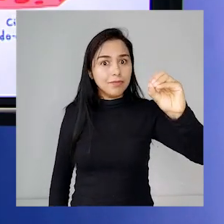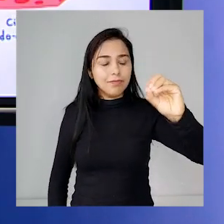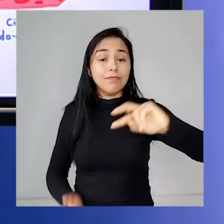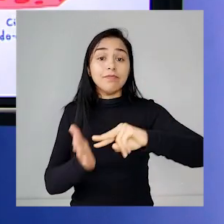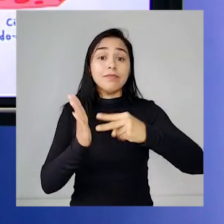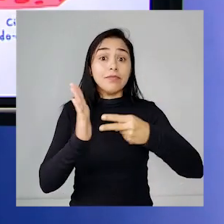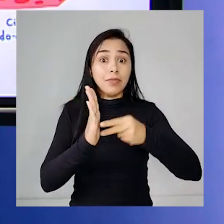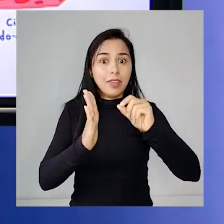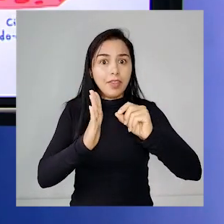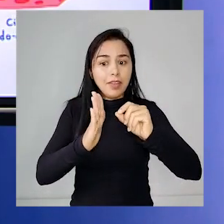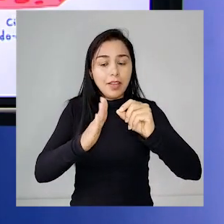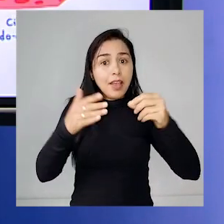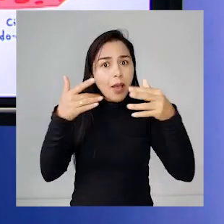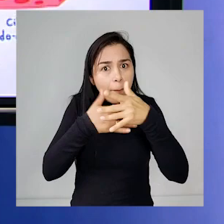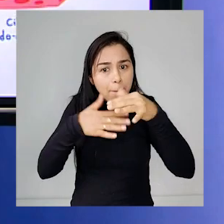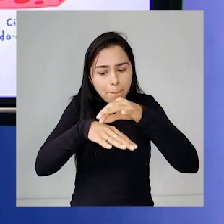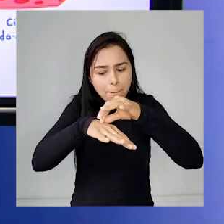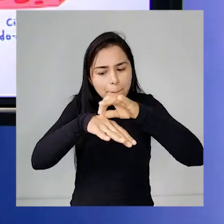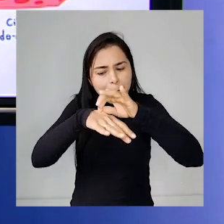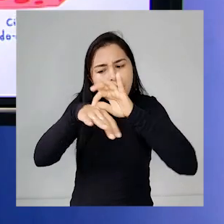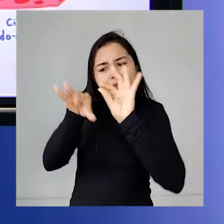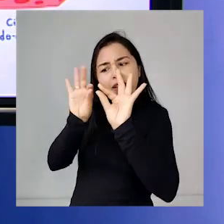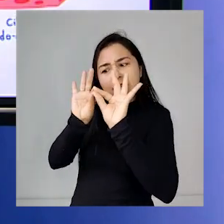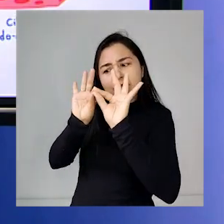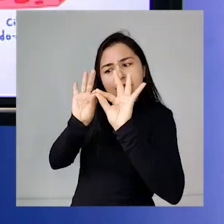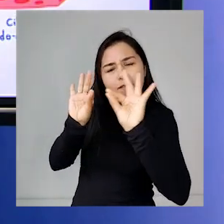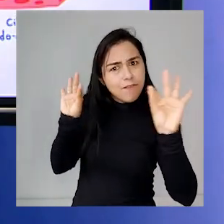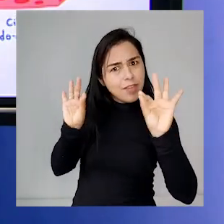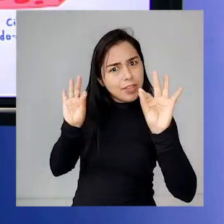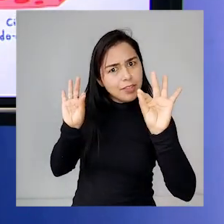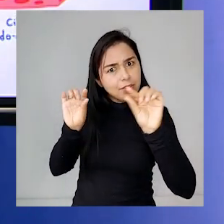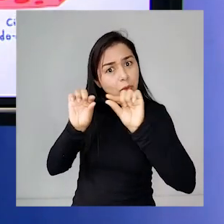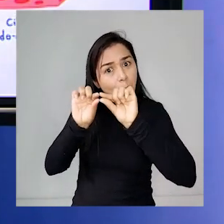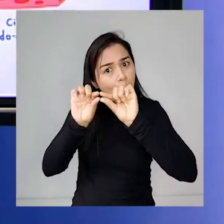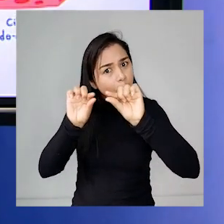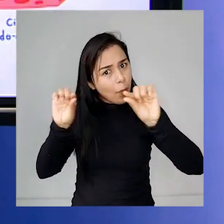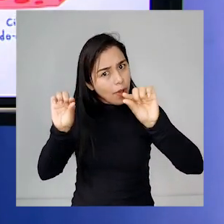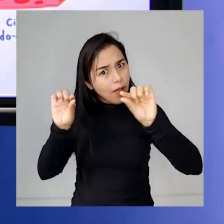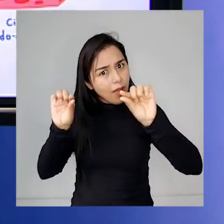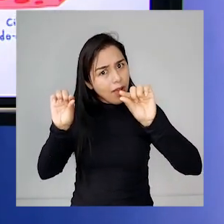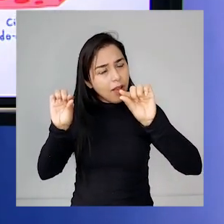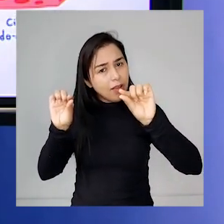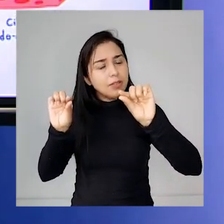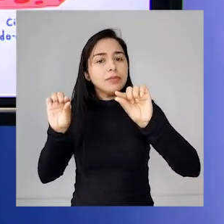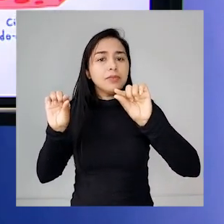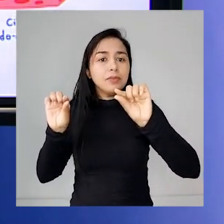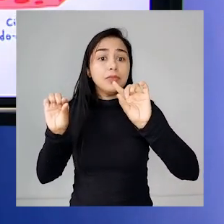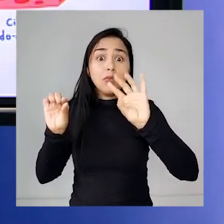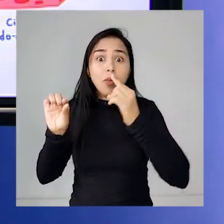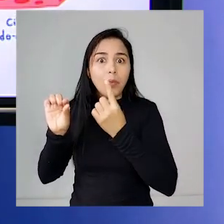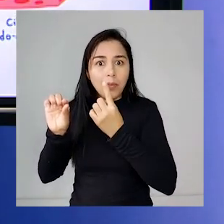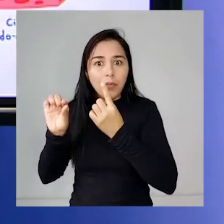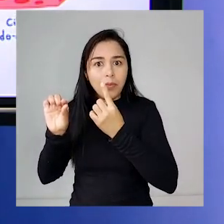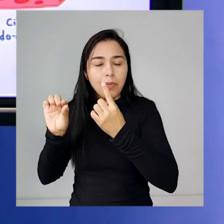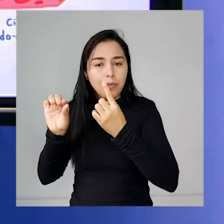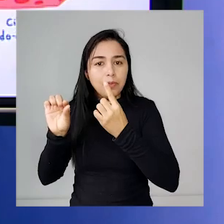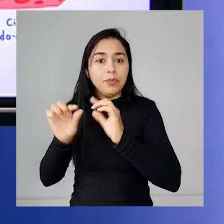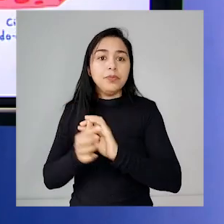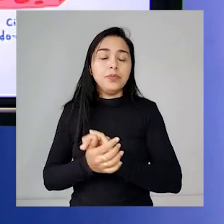células bem justinha, bem fininha, pequenininha, como se fosse um pavimento, uma cobertura